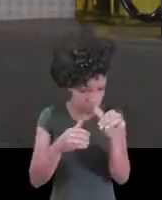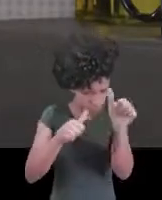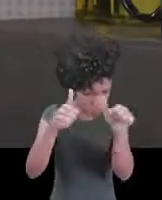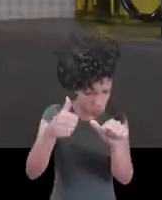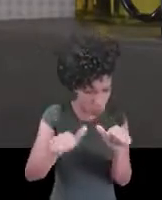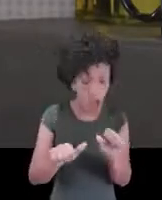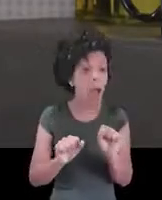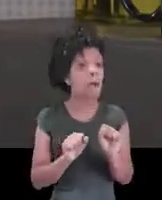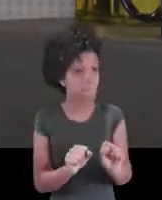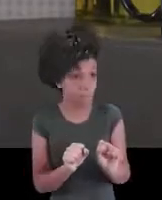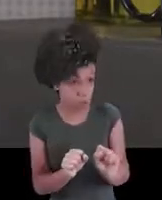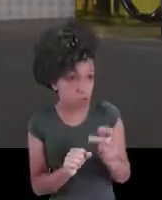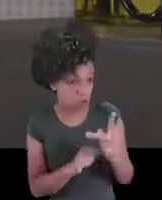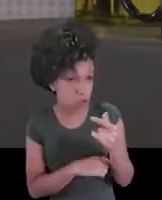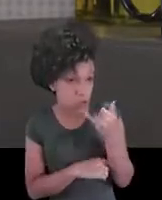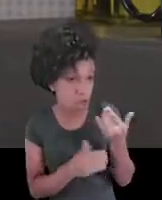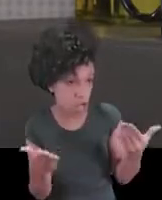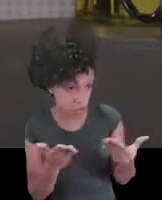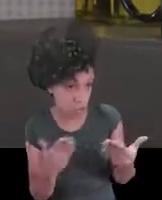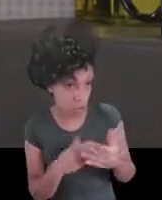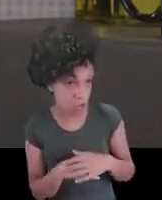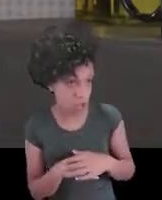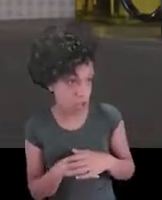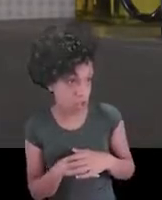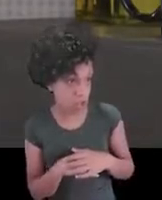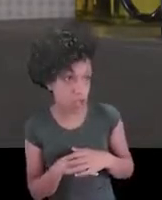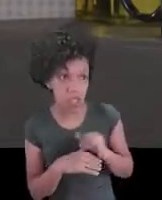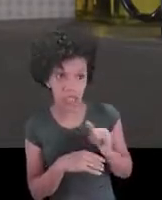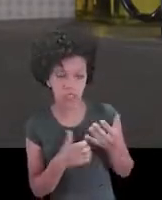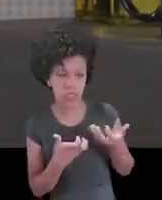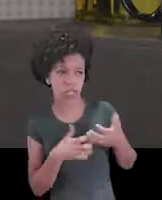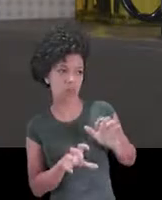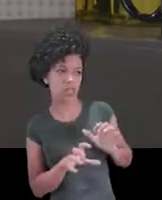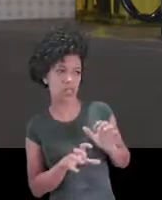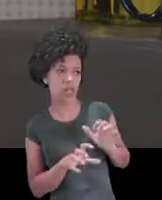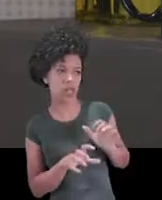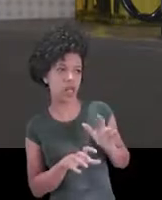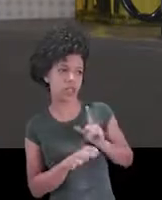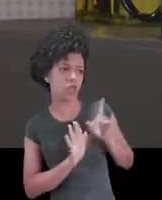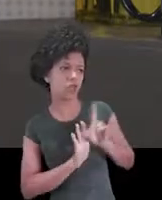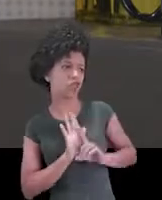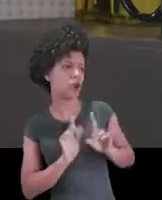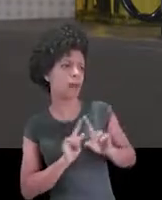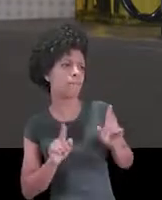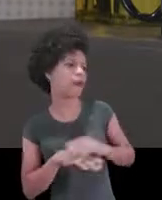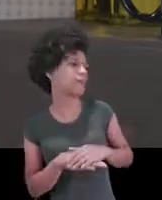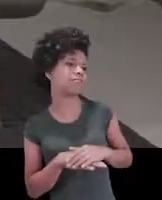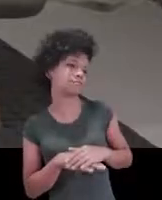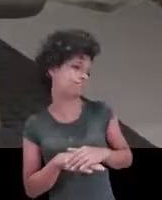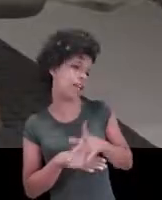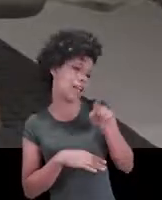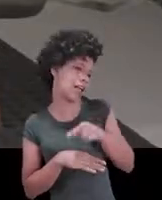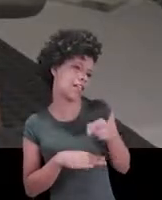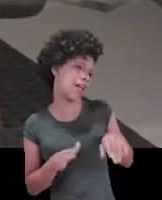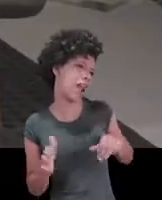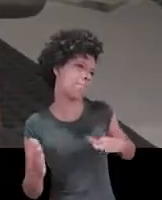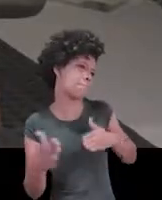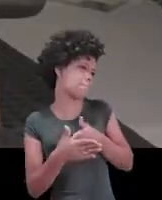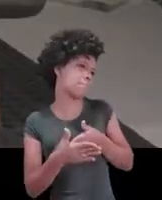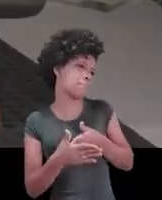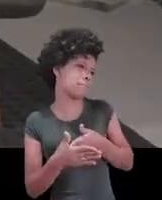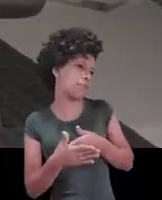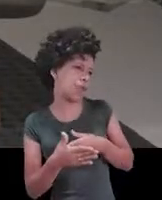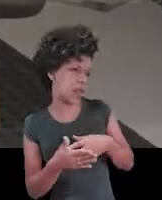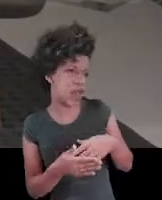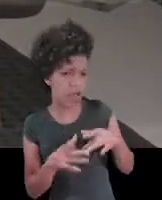eu poderia olhar agora o seu celular se você não deixar você tem o seu direito mas você não entra é segunda-feira